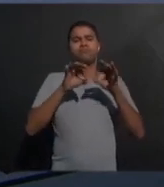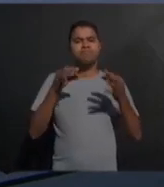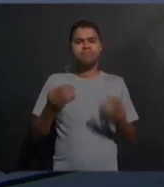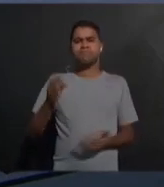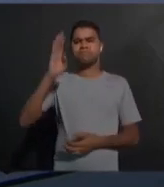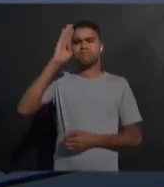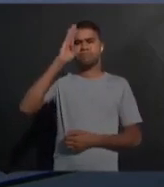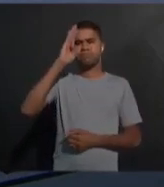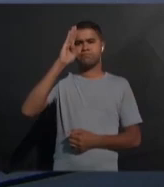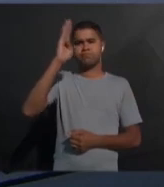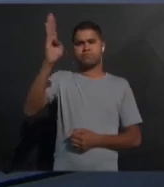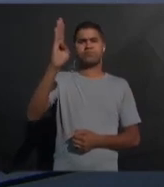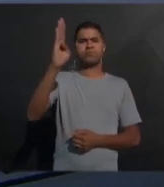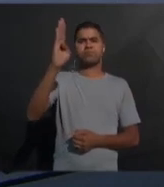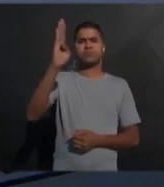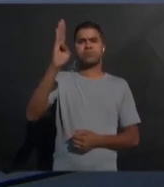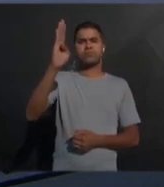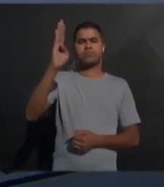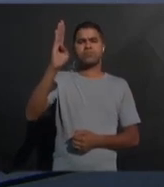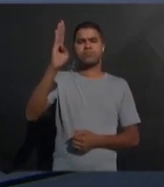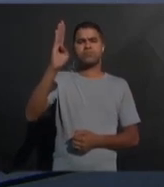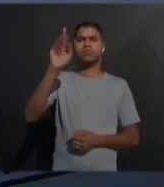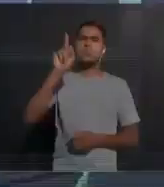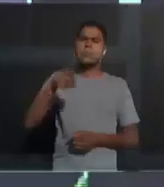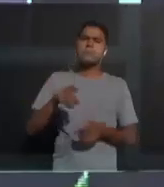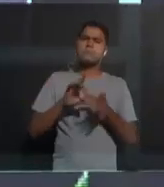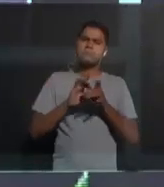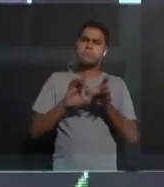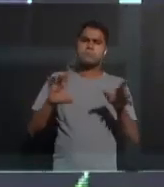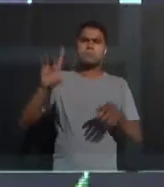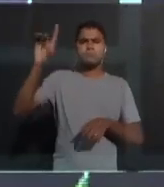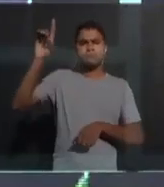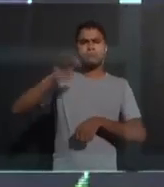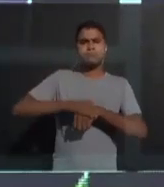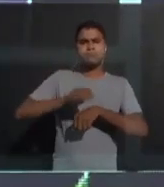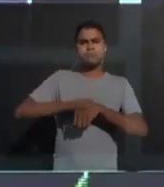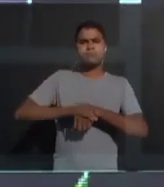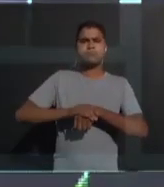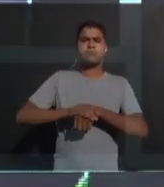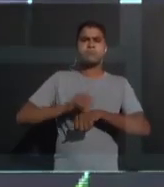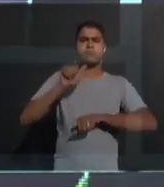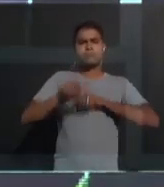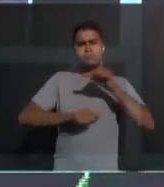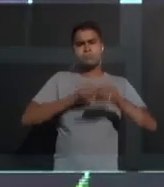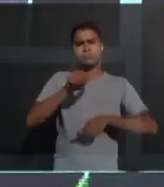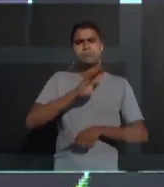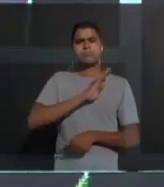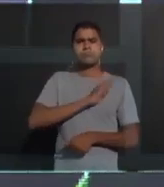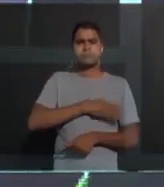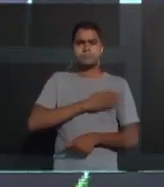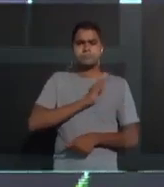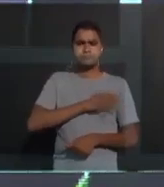principalmente é deixar que deus trabalho nos nossos corações